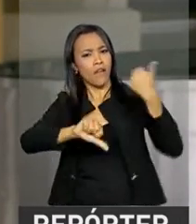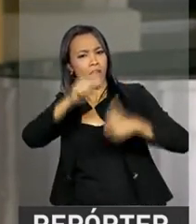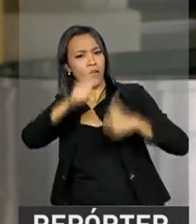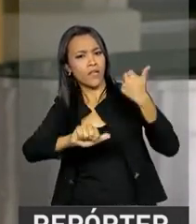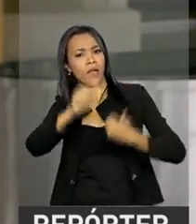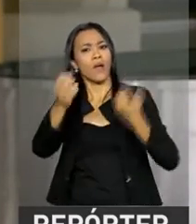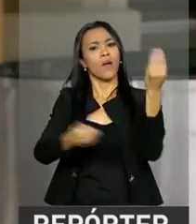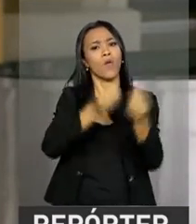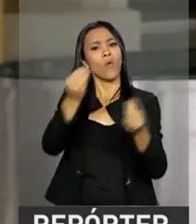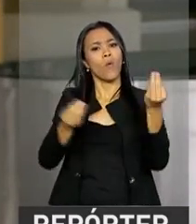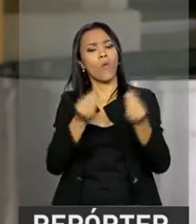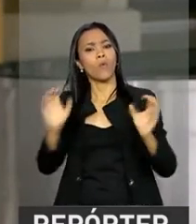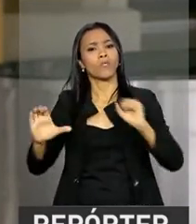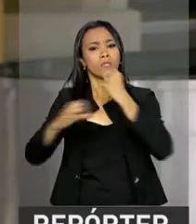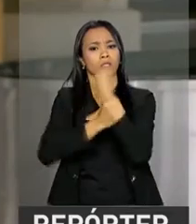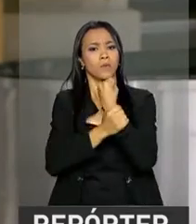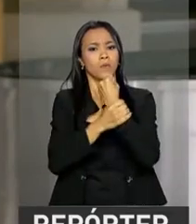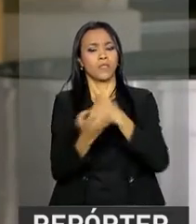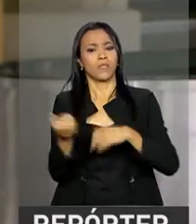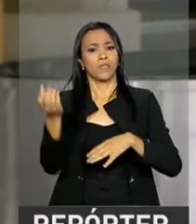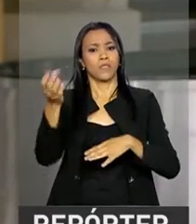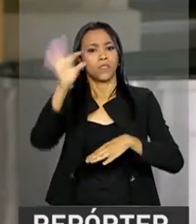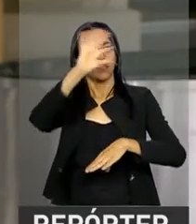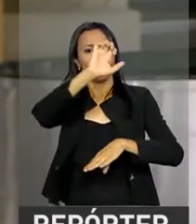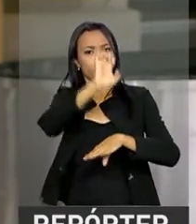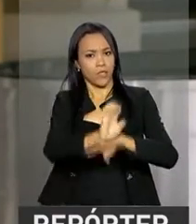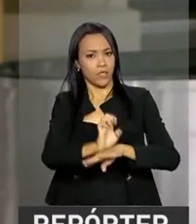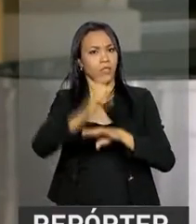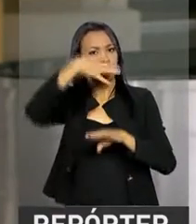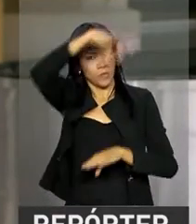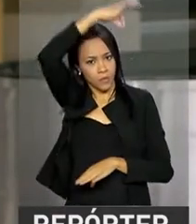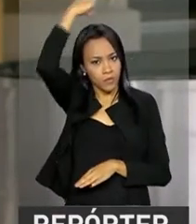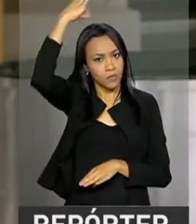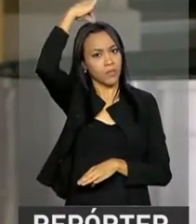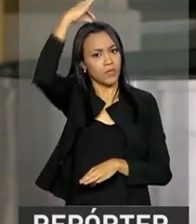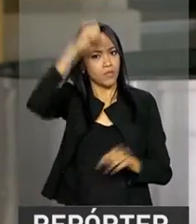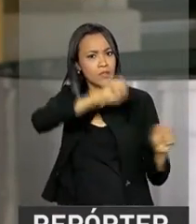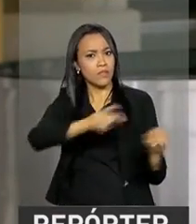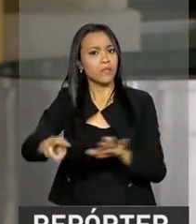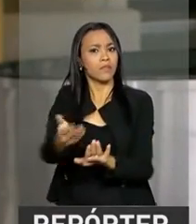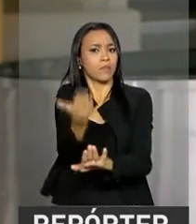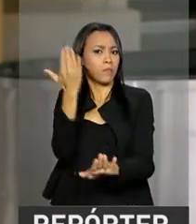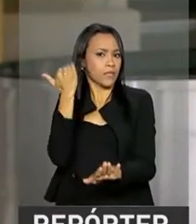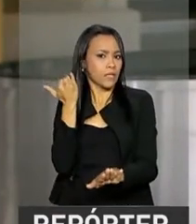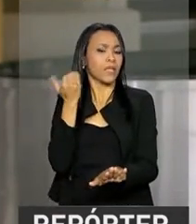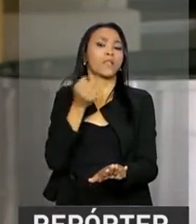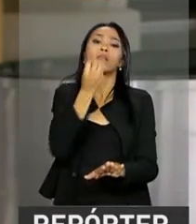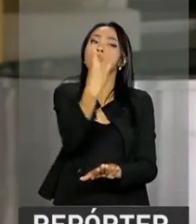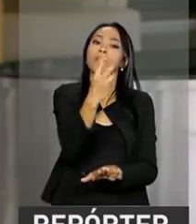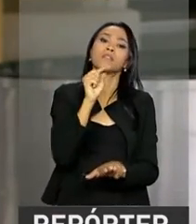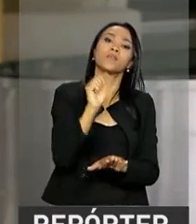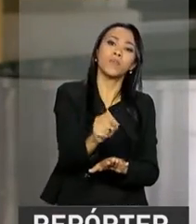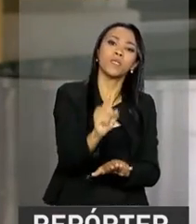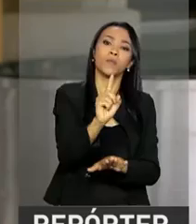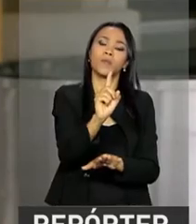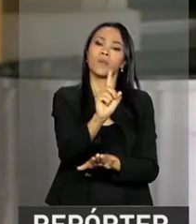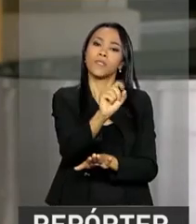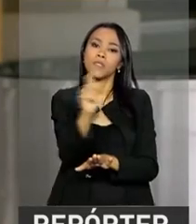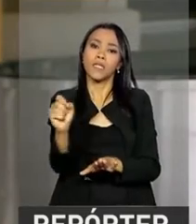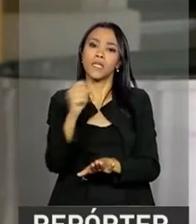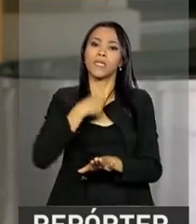da segurança pública no espírito santo desde a semana passada três mil e cem é